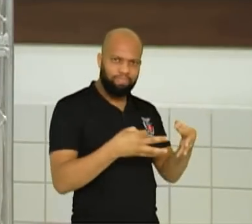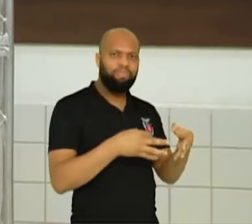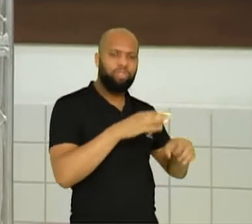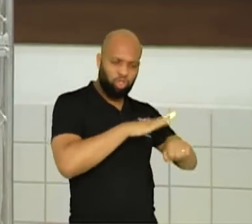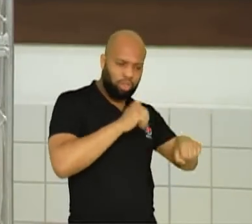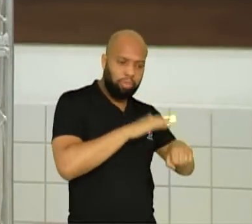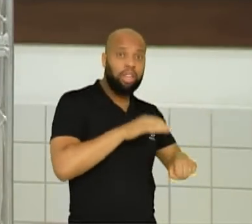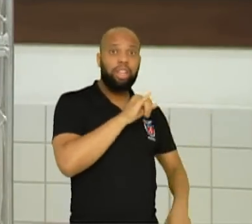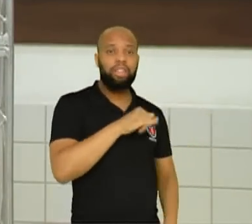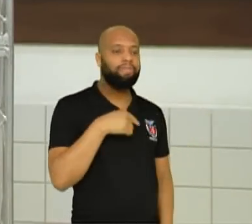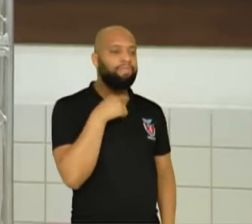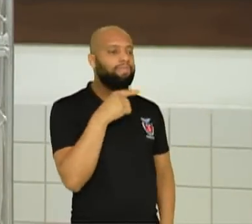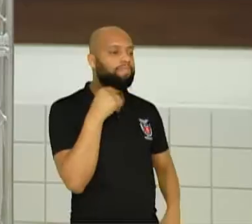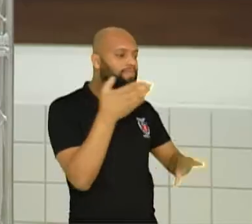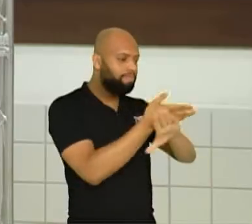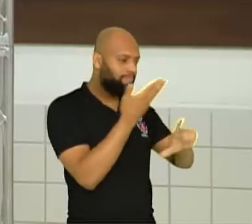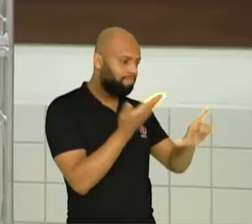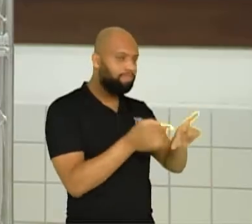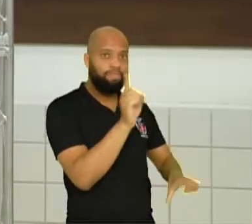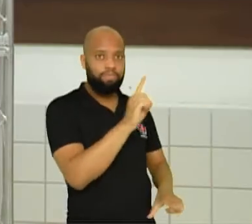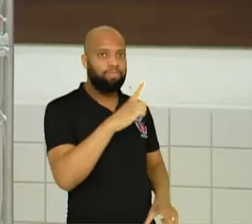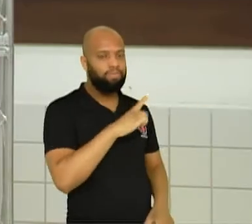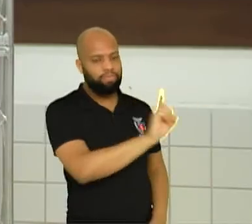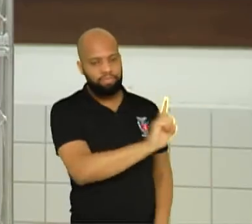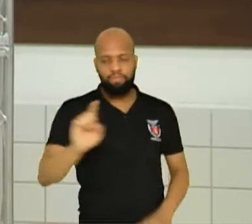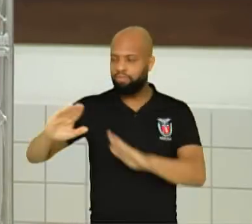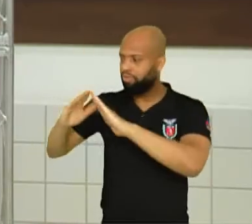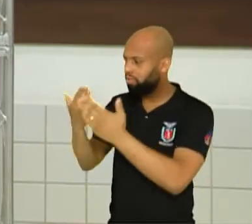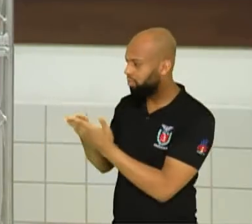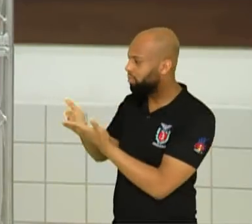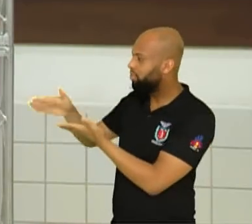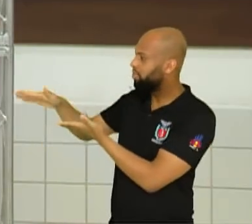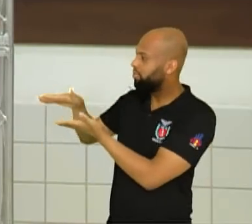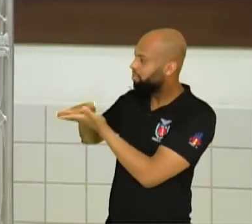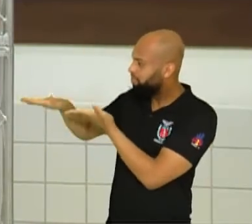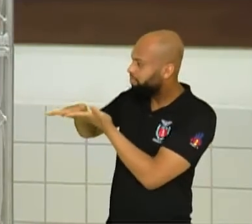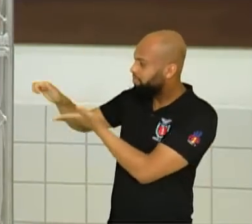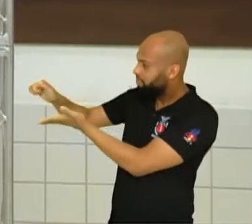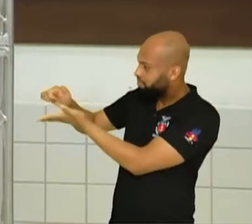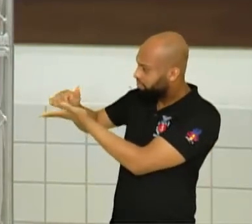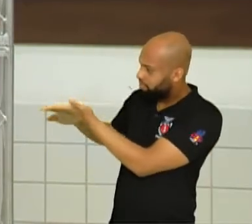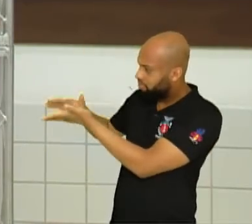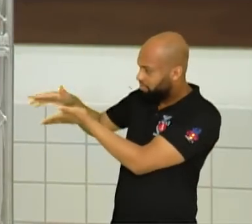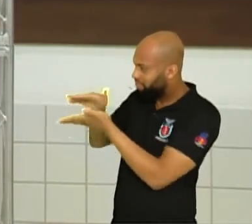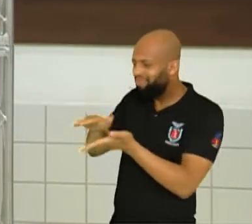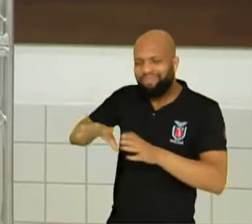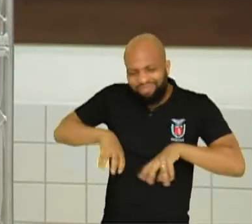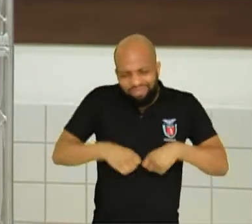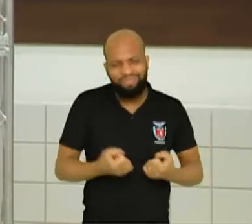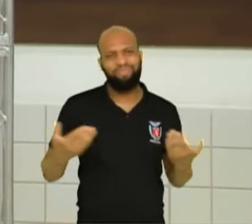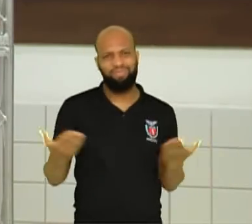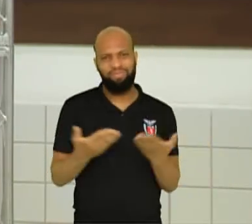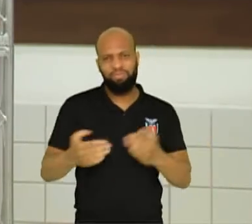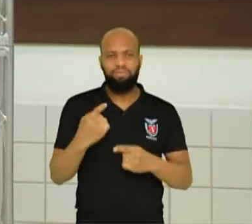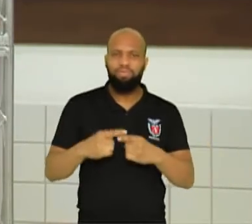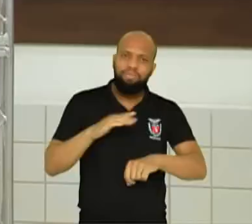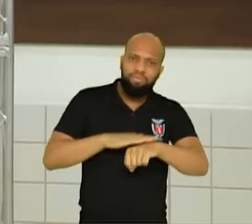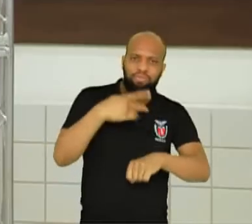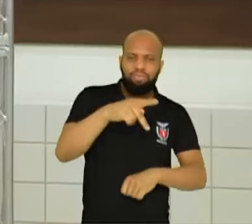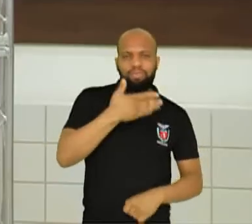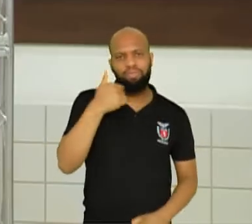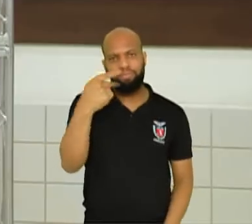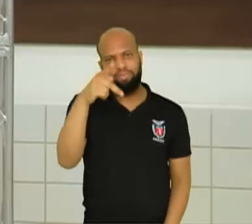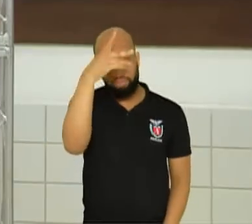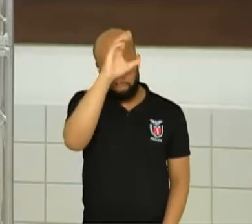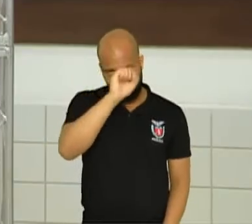Se você não tem acesso ao portal, vá até a escola para você pegar os materiais. Se dedique, galera. É o momento que você tem para você melhorar o